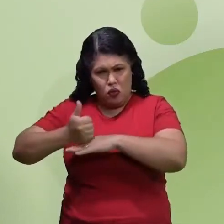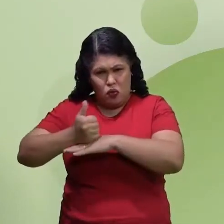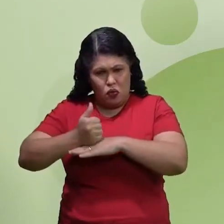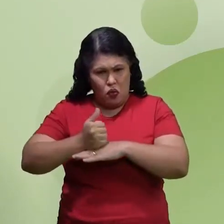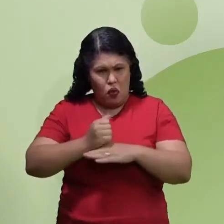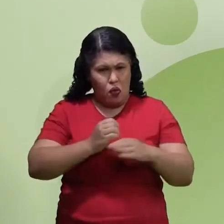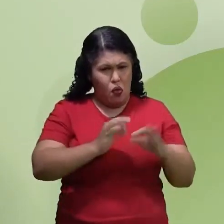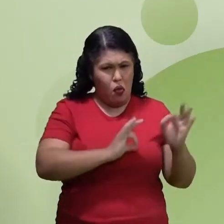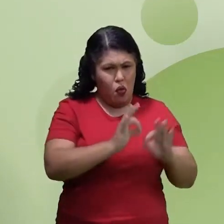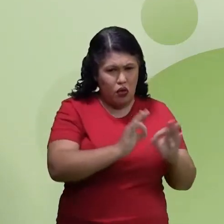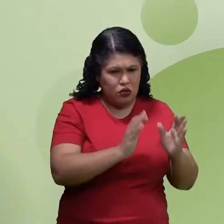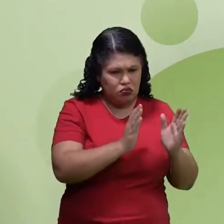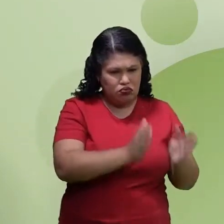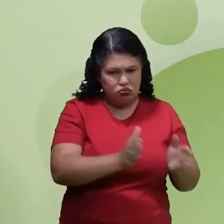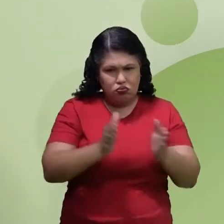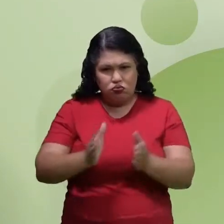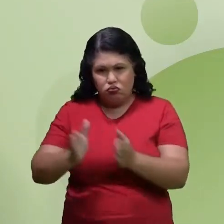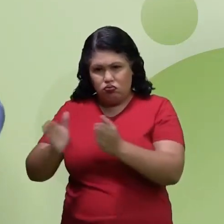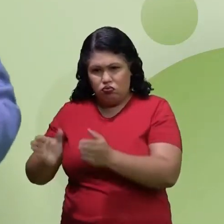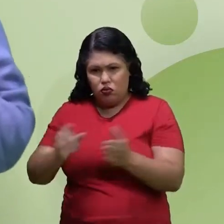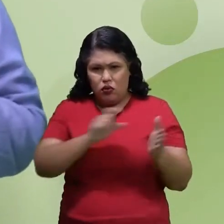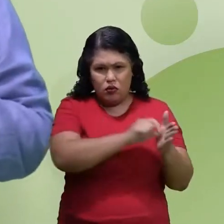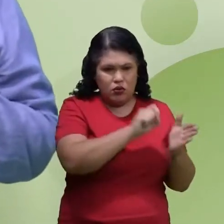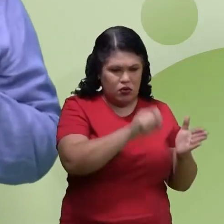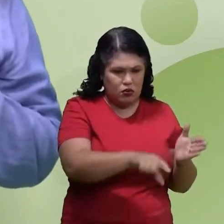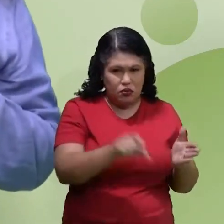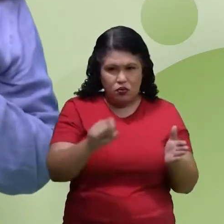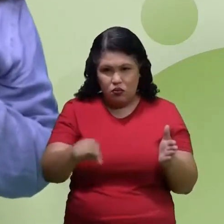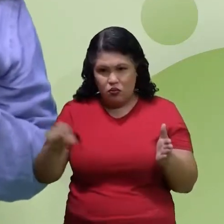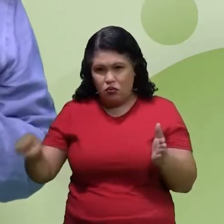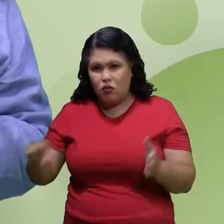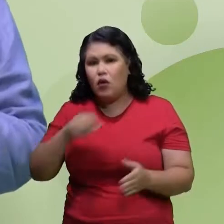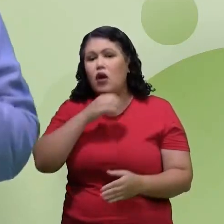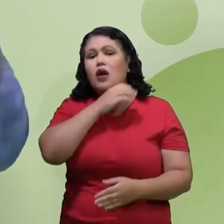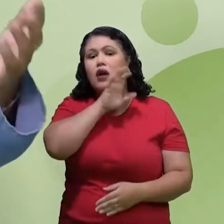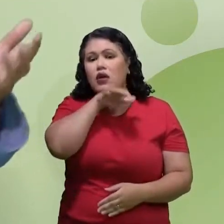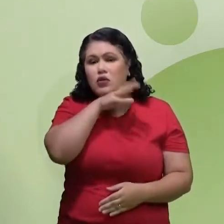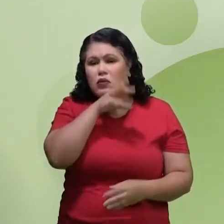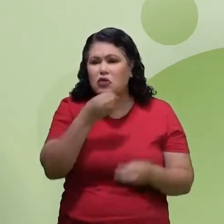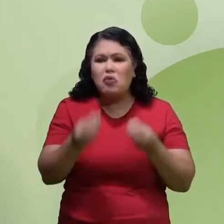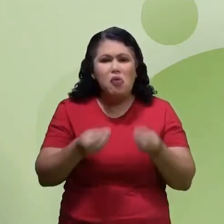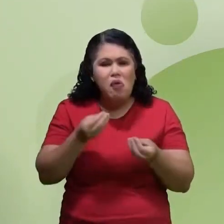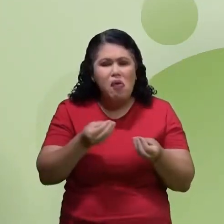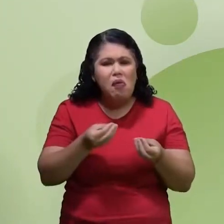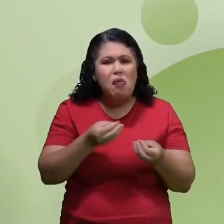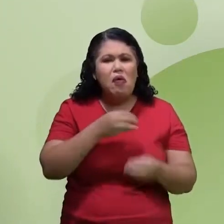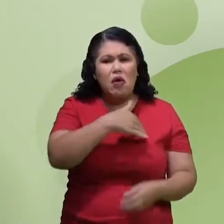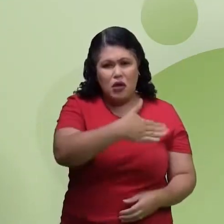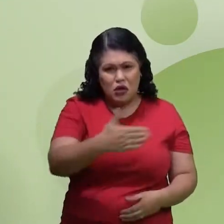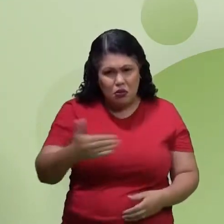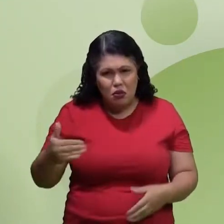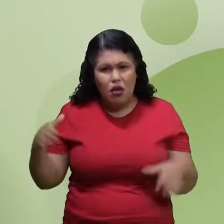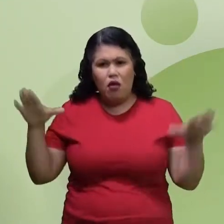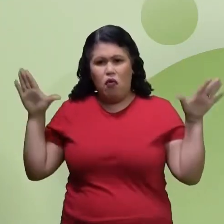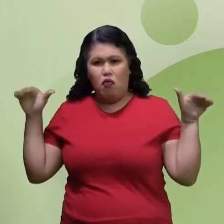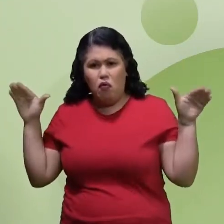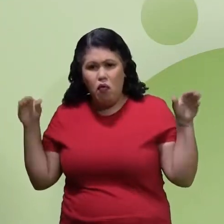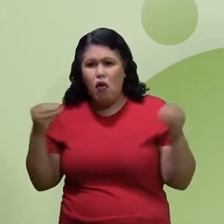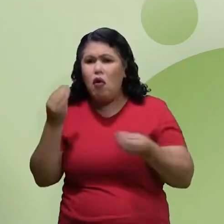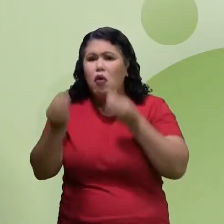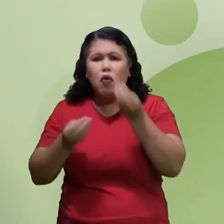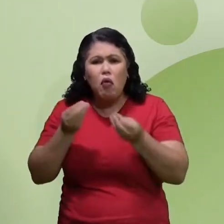esses animais. Será por conta das suas características? Será por conta de que uns nadam, outros voam? Isso